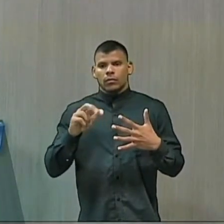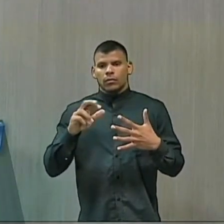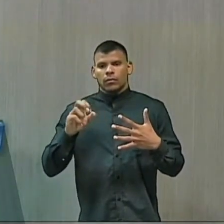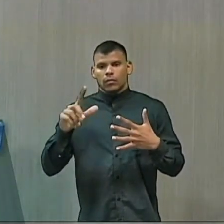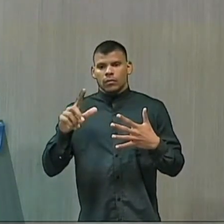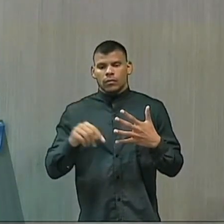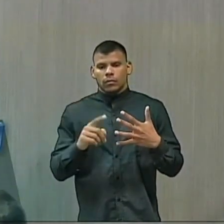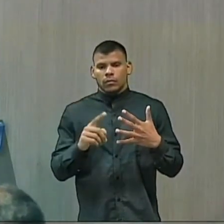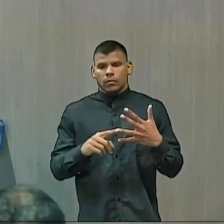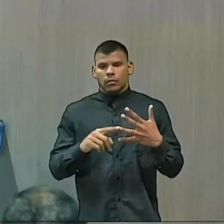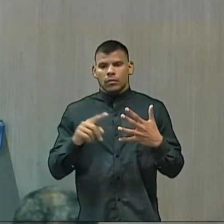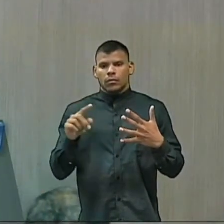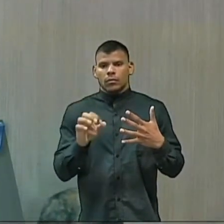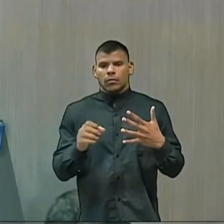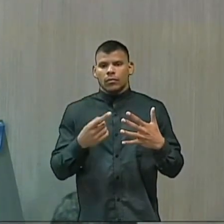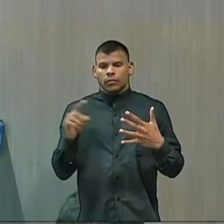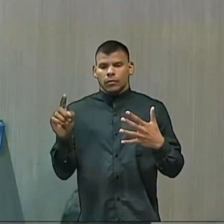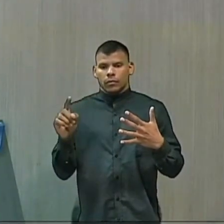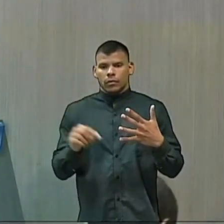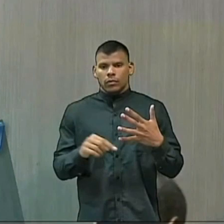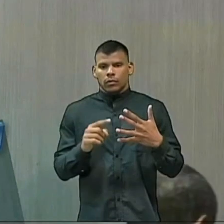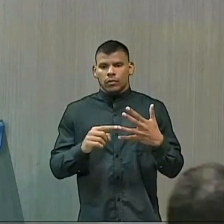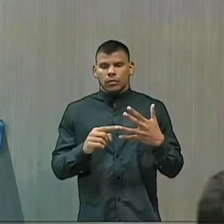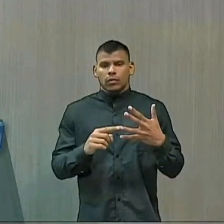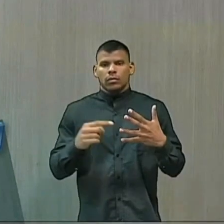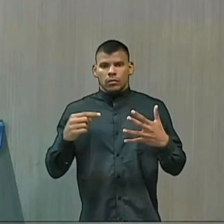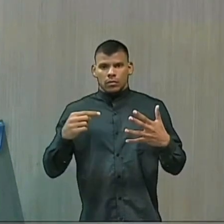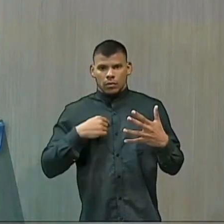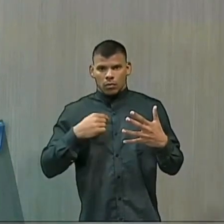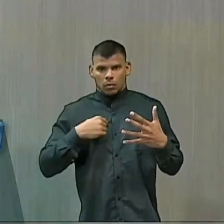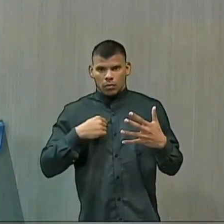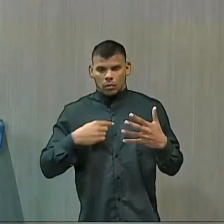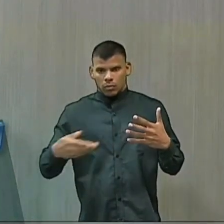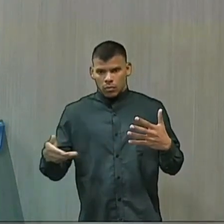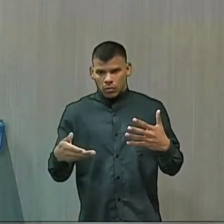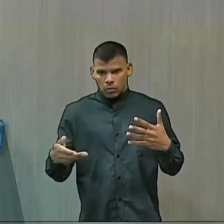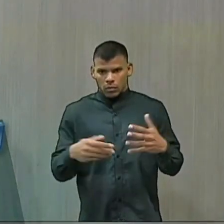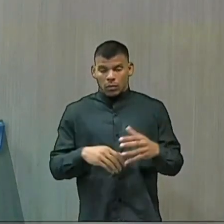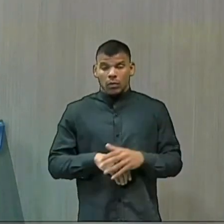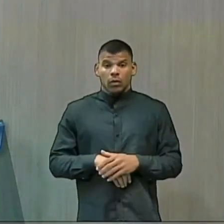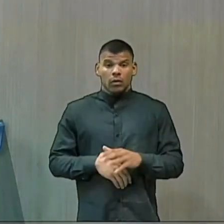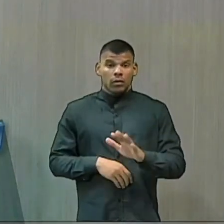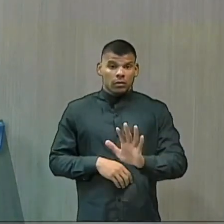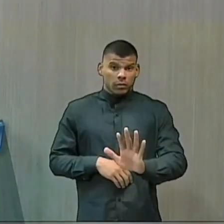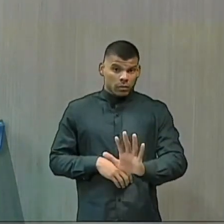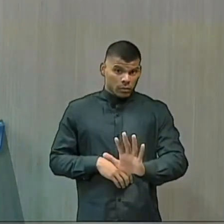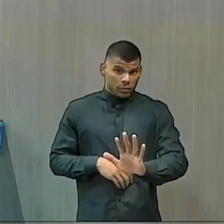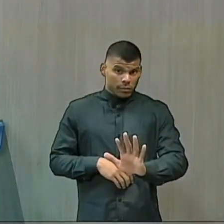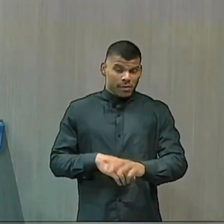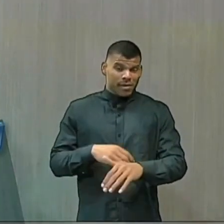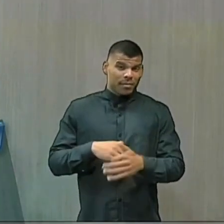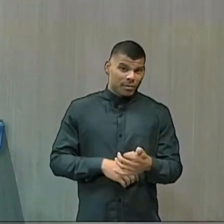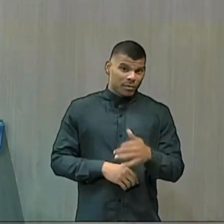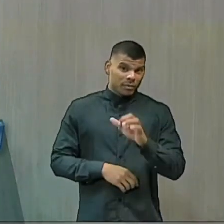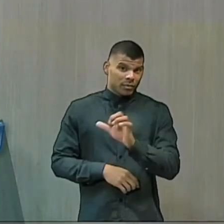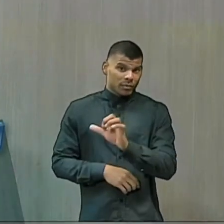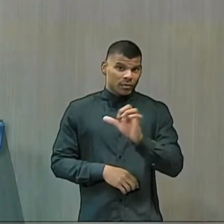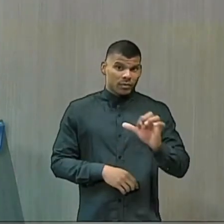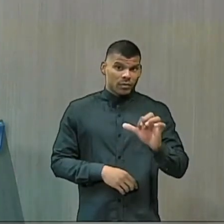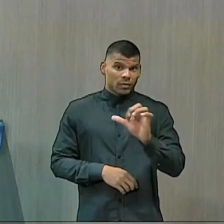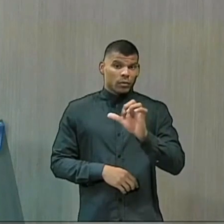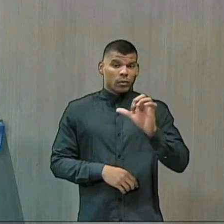Marques, deputado Zé Ailton Brasil, eu. Desde os anos 90, que a comissão